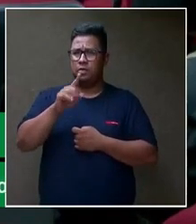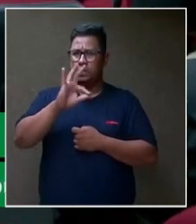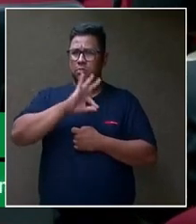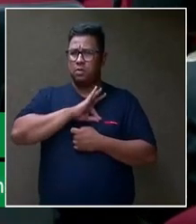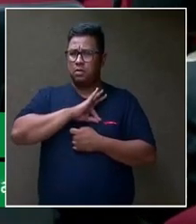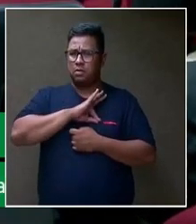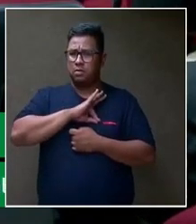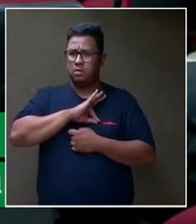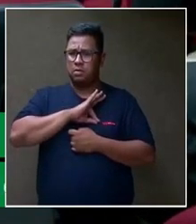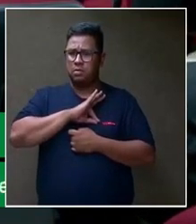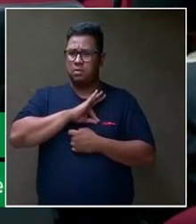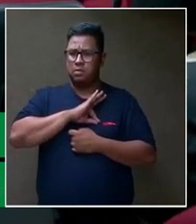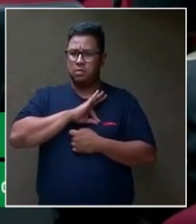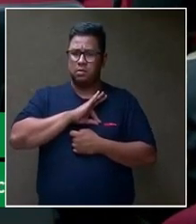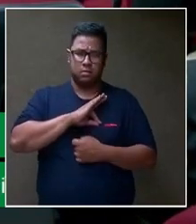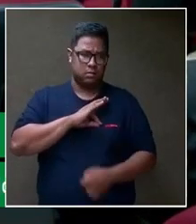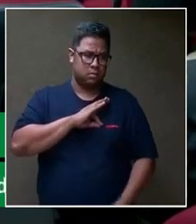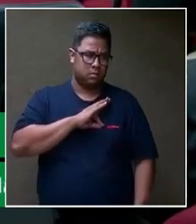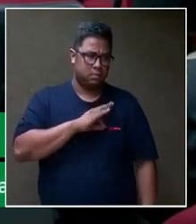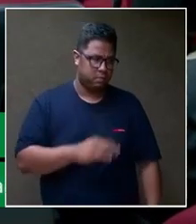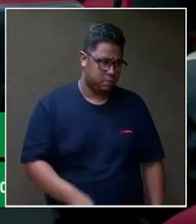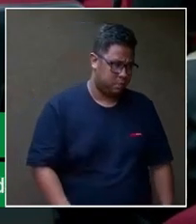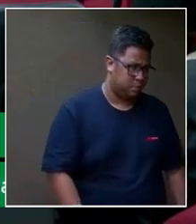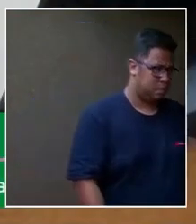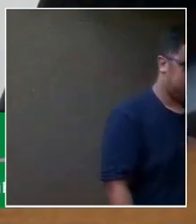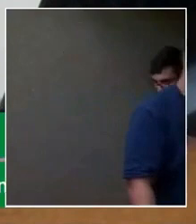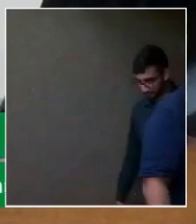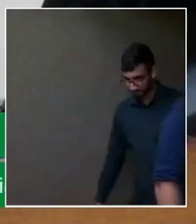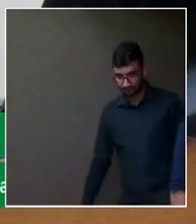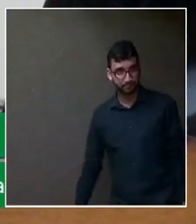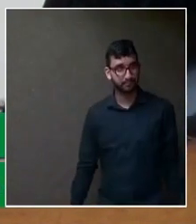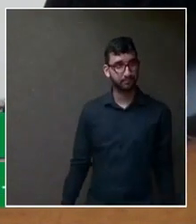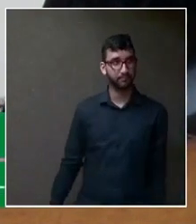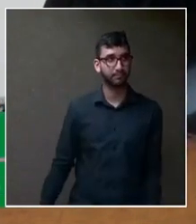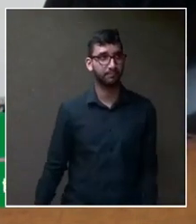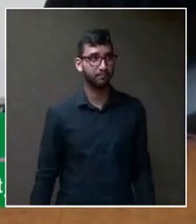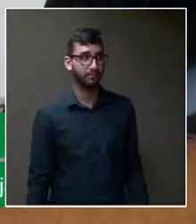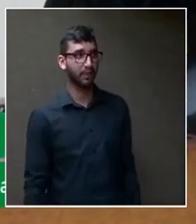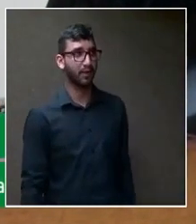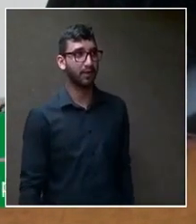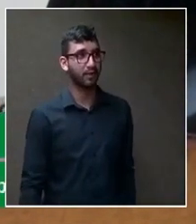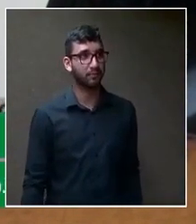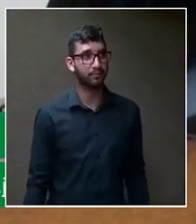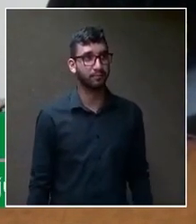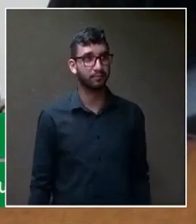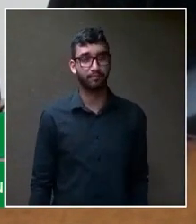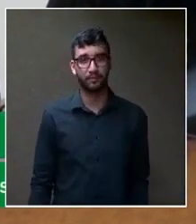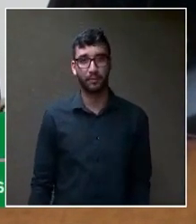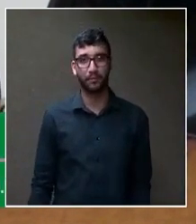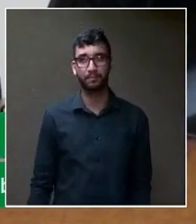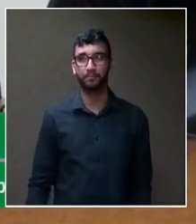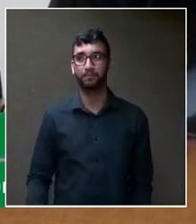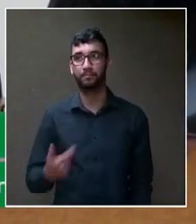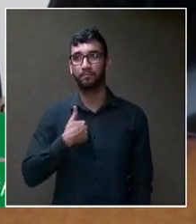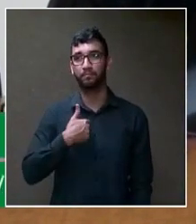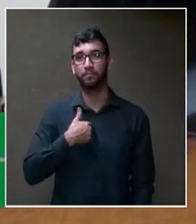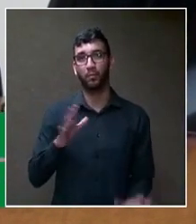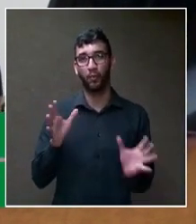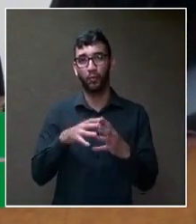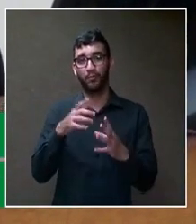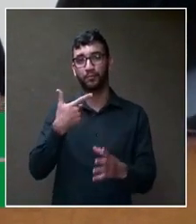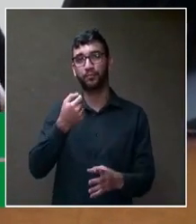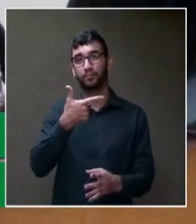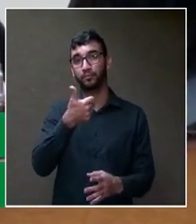militar? A senhora falou em tropa? Sou. A senhora é da mesma turma da Emily? Não, eu sou de 2011,